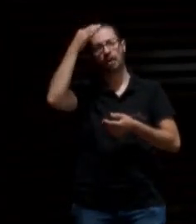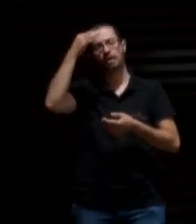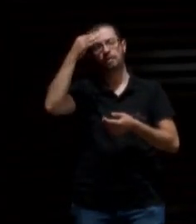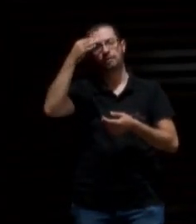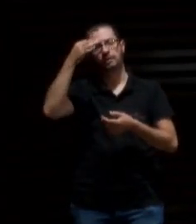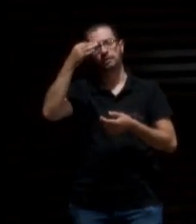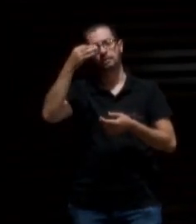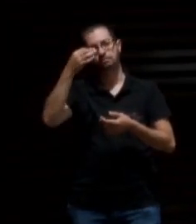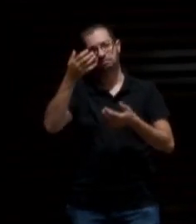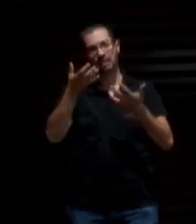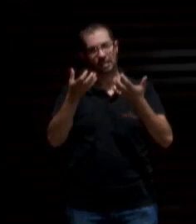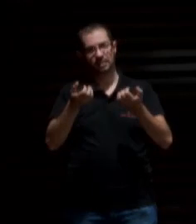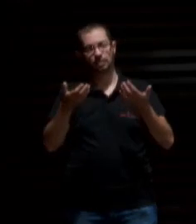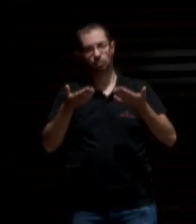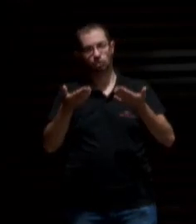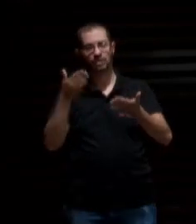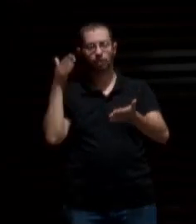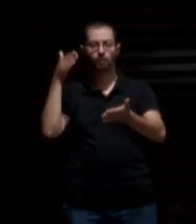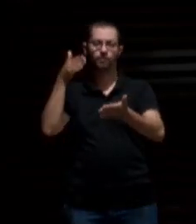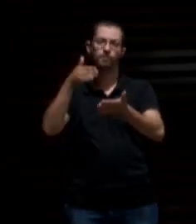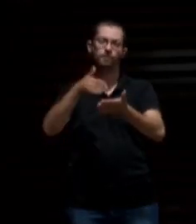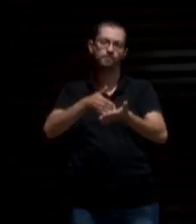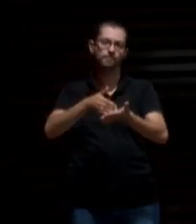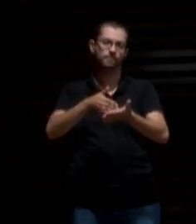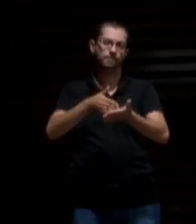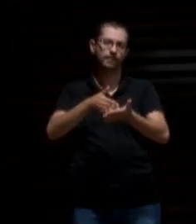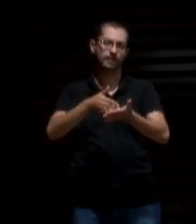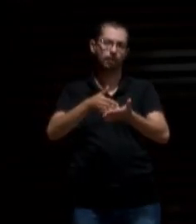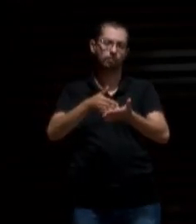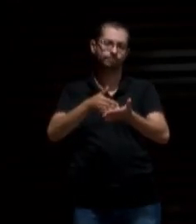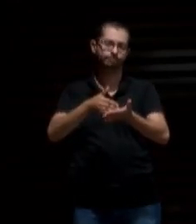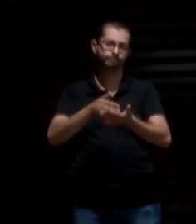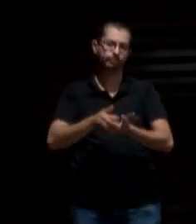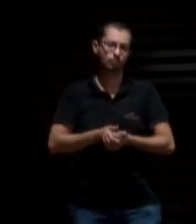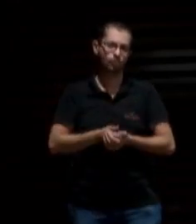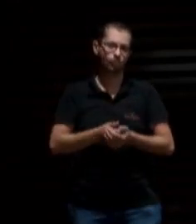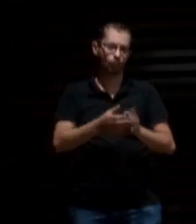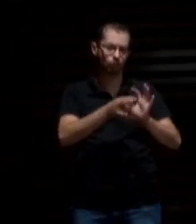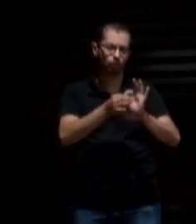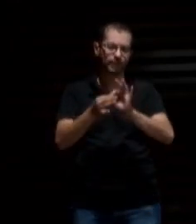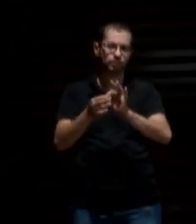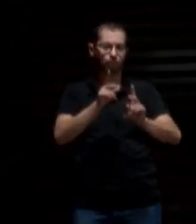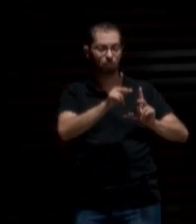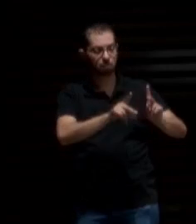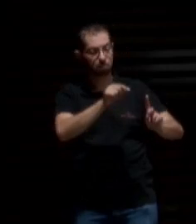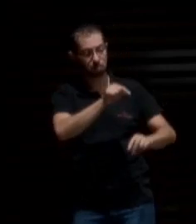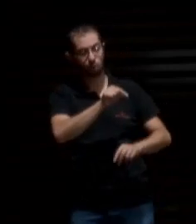da era da igreja, para toda a igreja. Então, o conceito é esse, o contexto é esse. O povo de